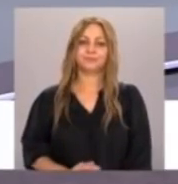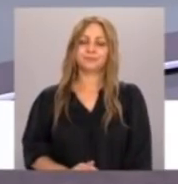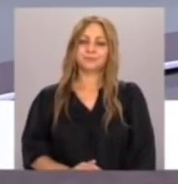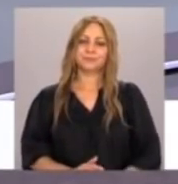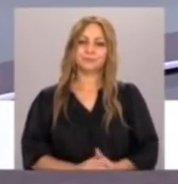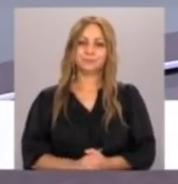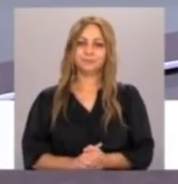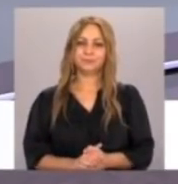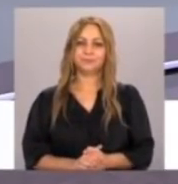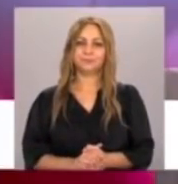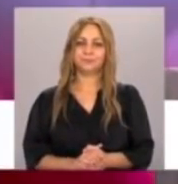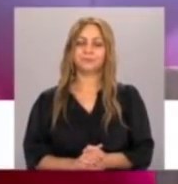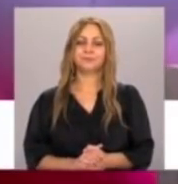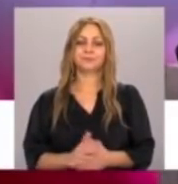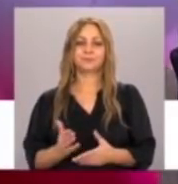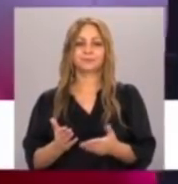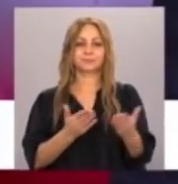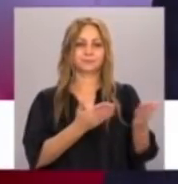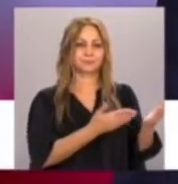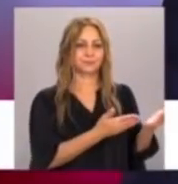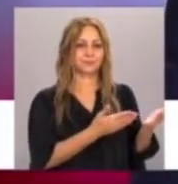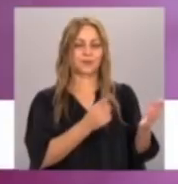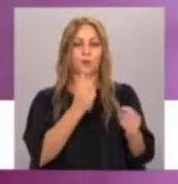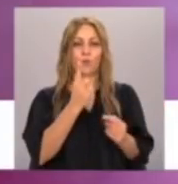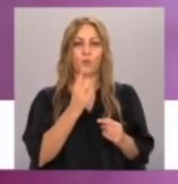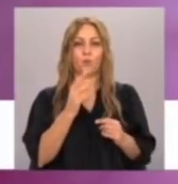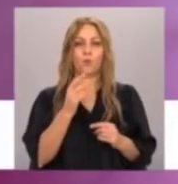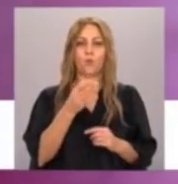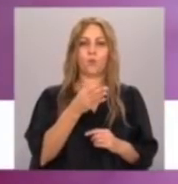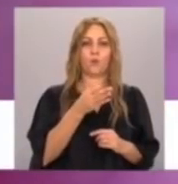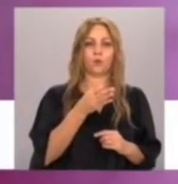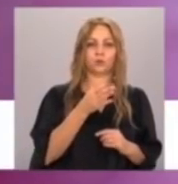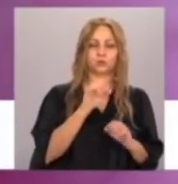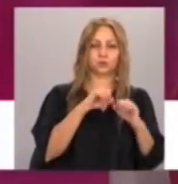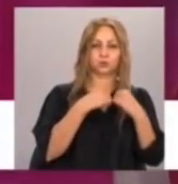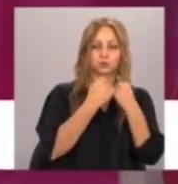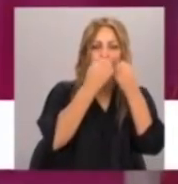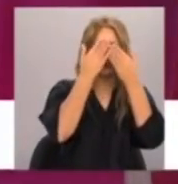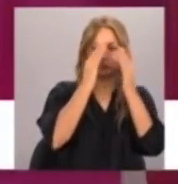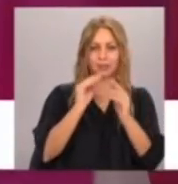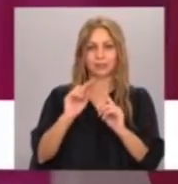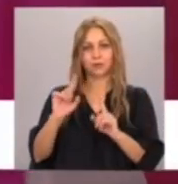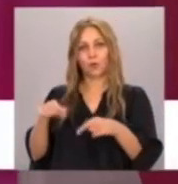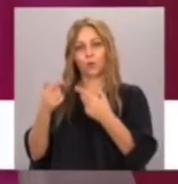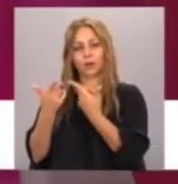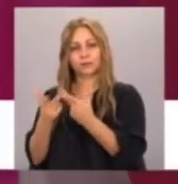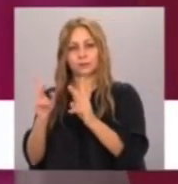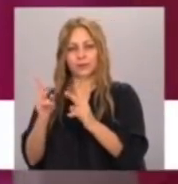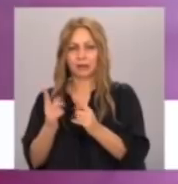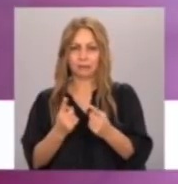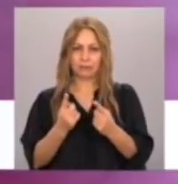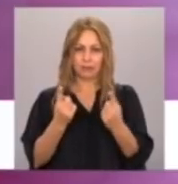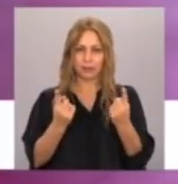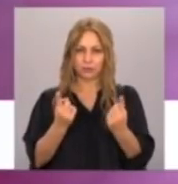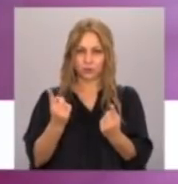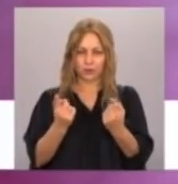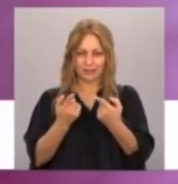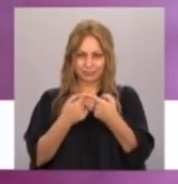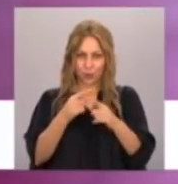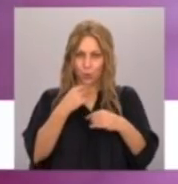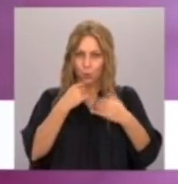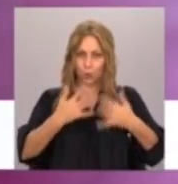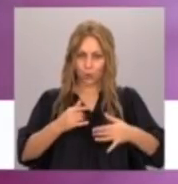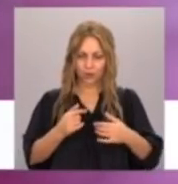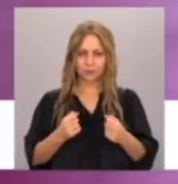qual que é a mesma certeza que ela é um A social-democrata o outro é liberal as diferenças são tão assim tantas então isso traz que consigam